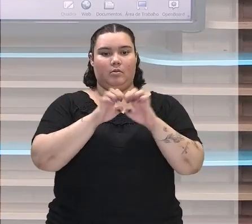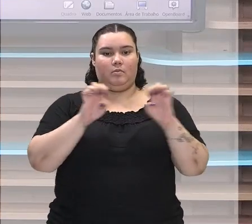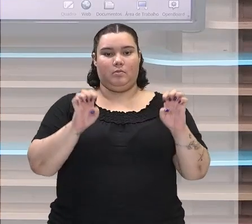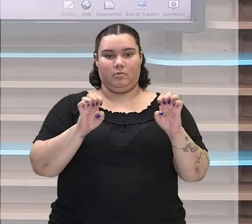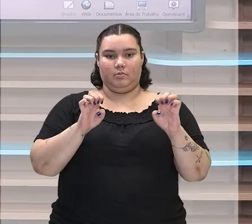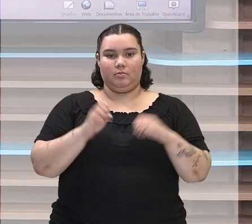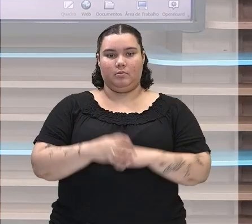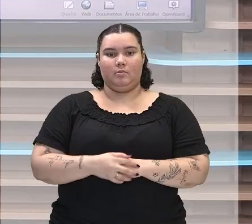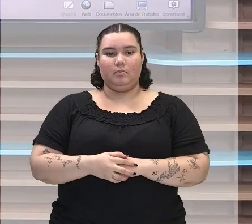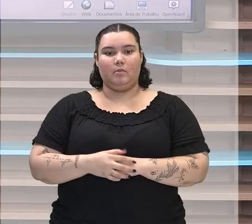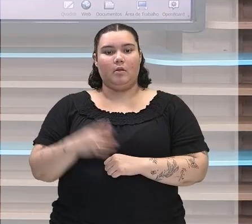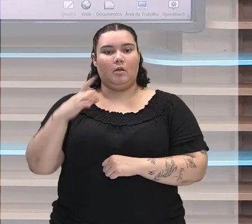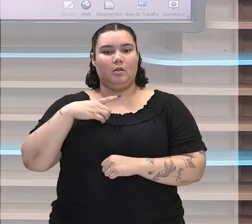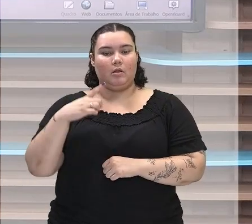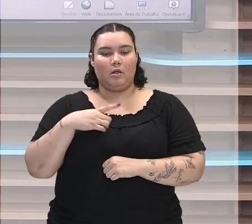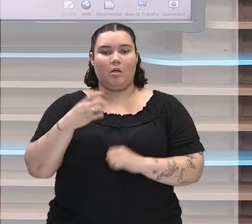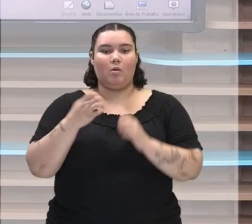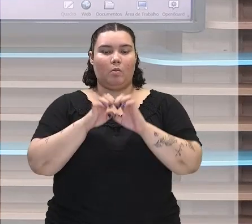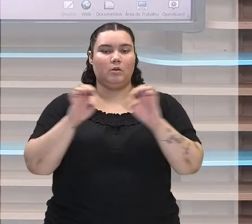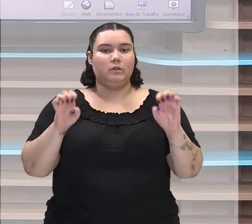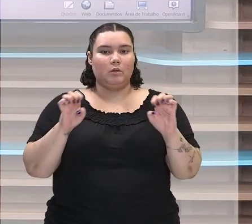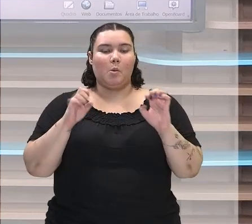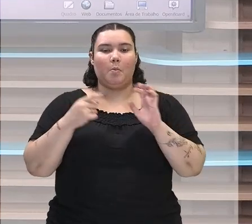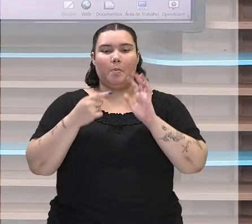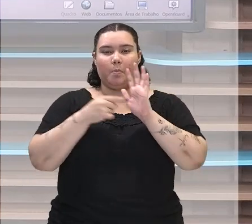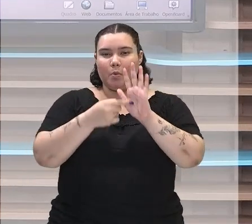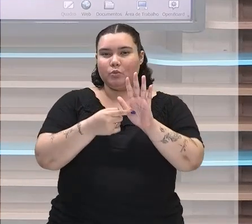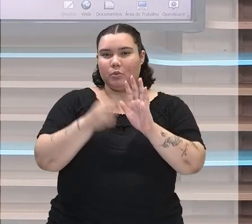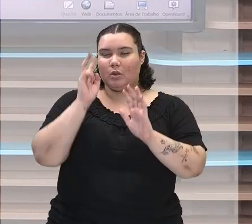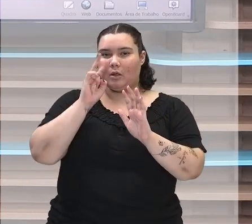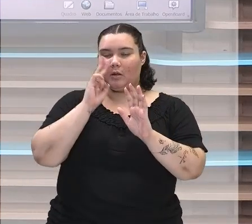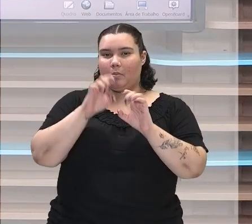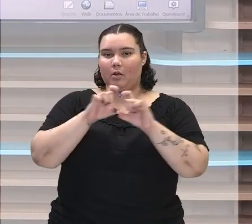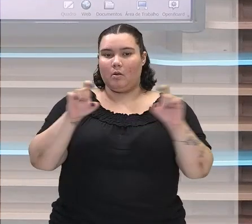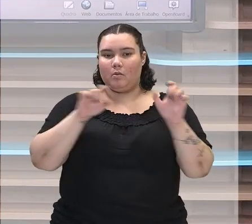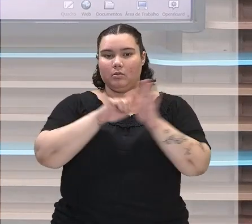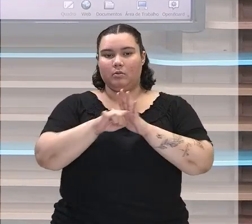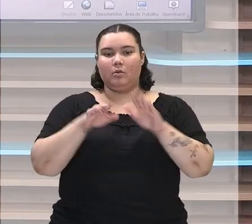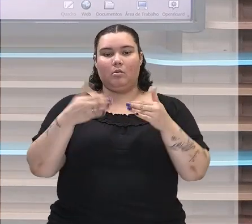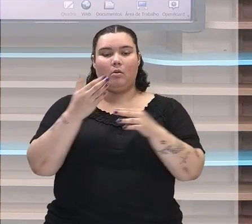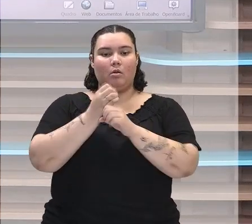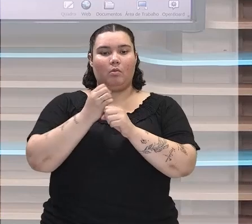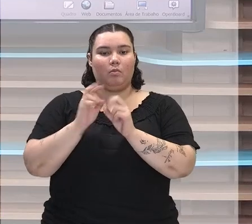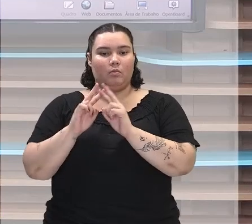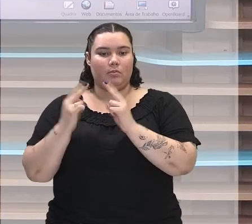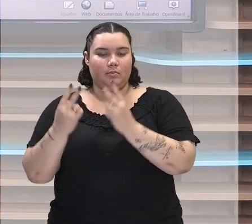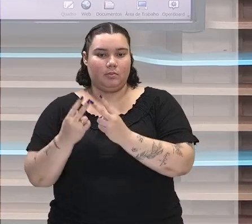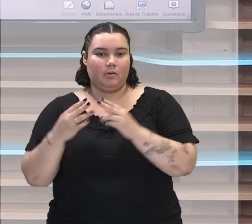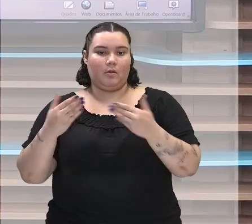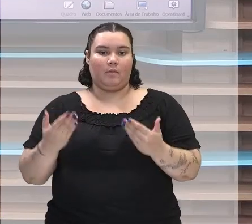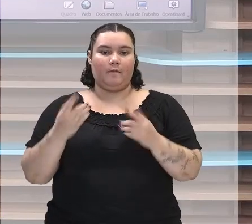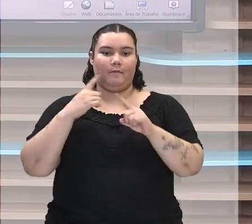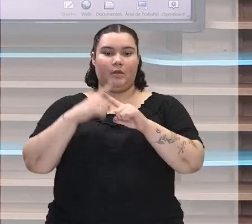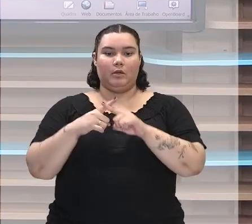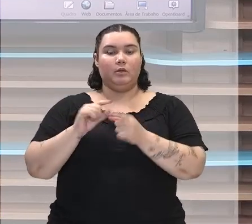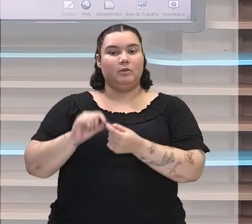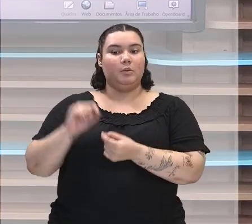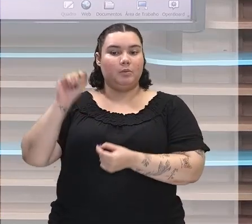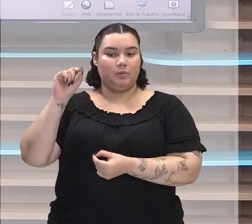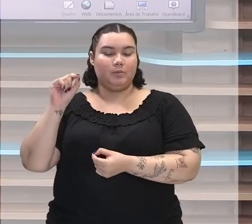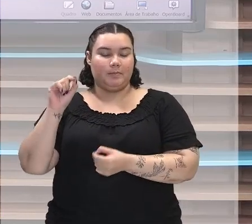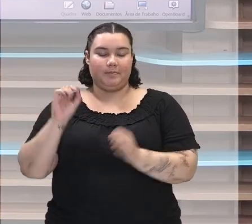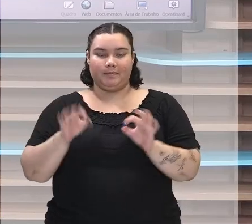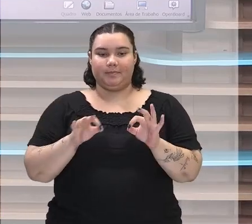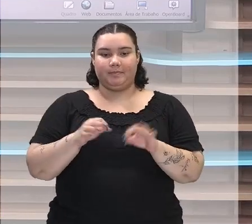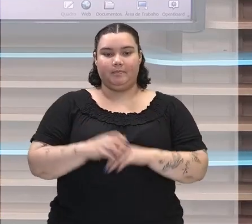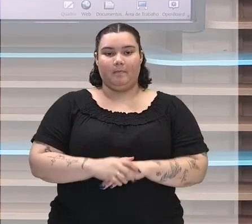teve uma questão que ele deu a área desse círculo. E para calcular o volume, bastava multiplicar pela altura, né?